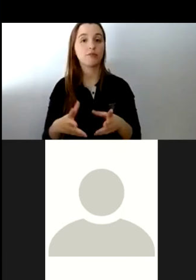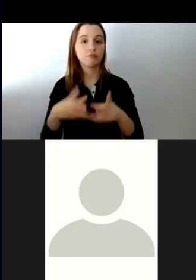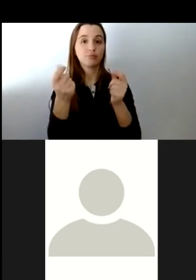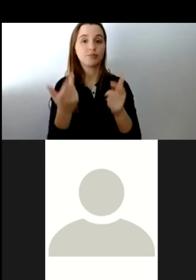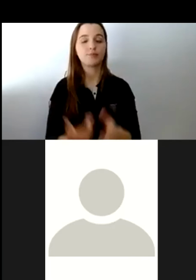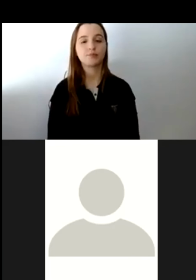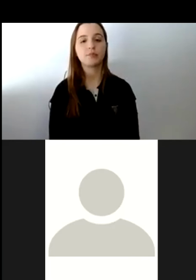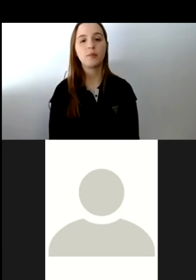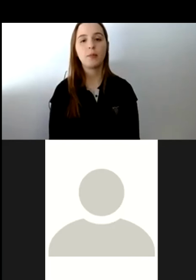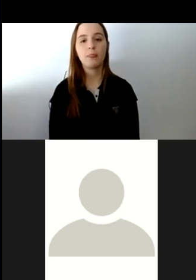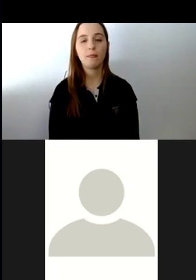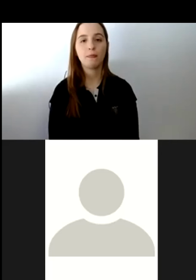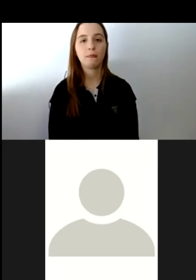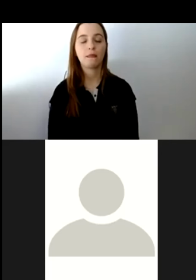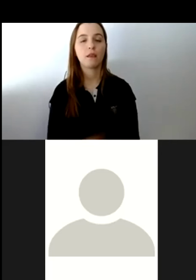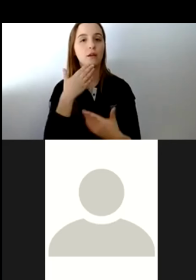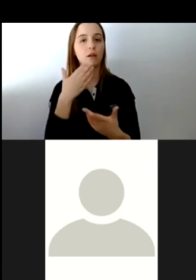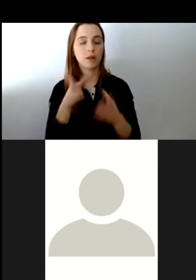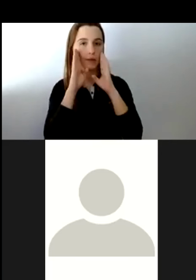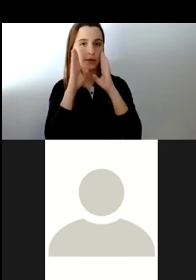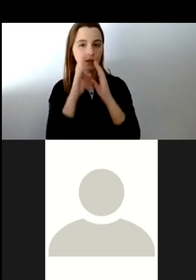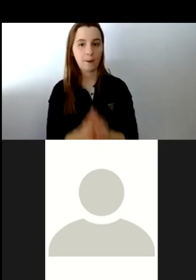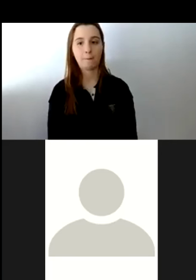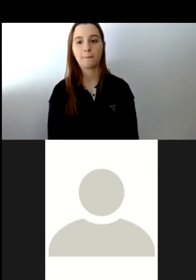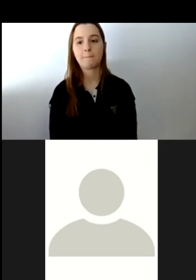atividades. Obrigada pela vossa atenção.